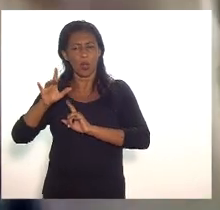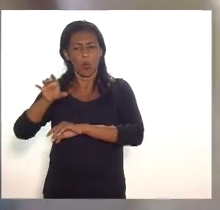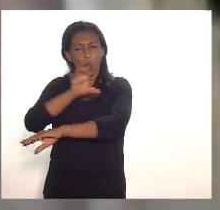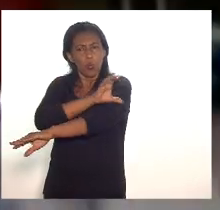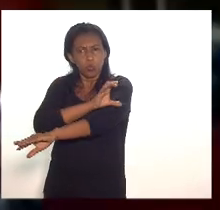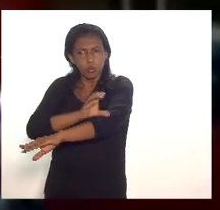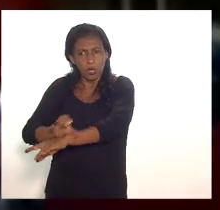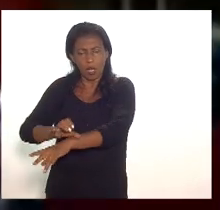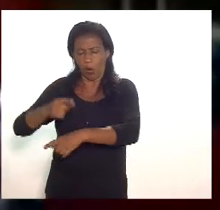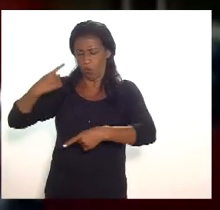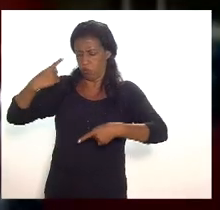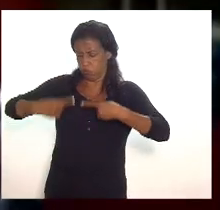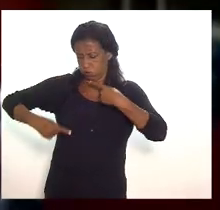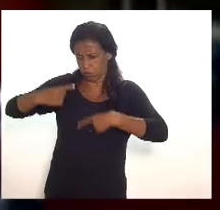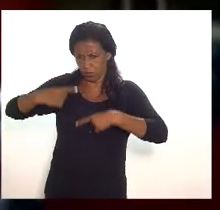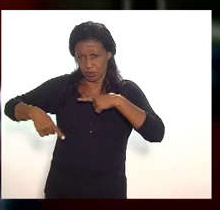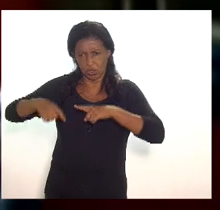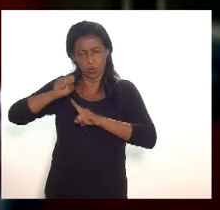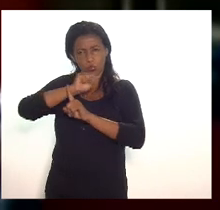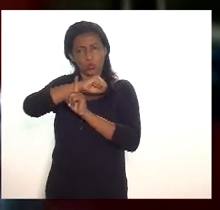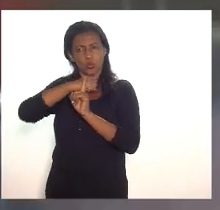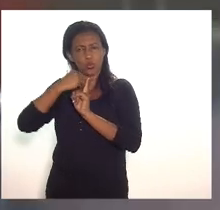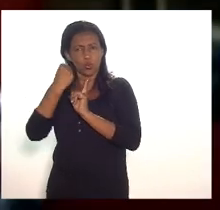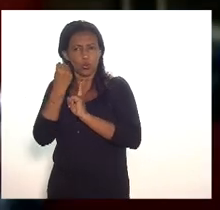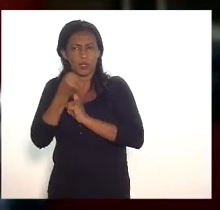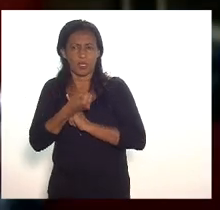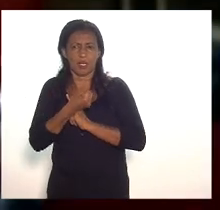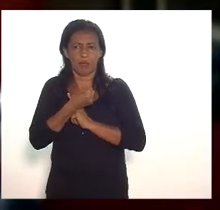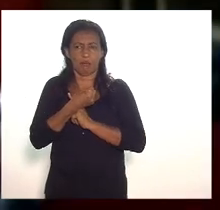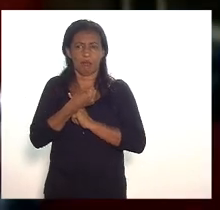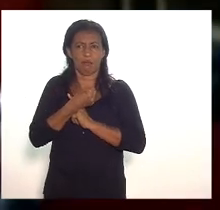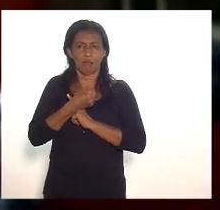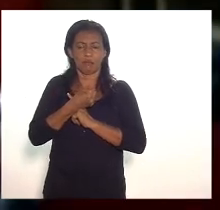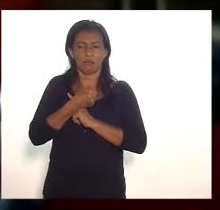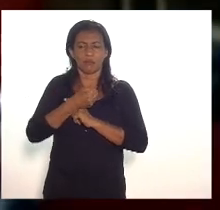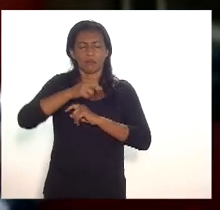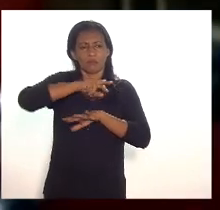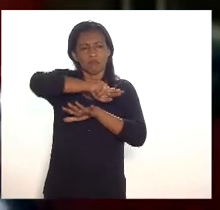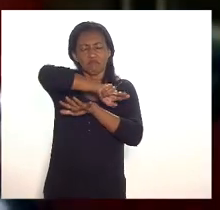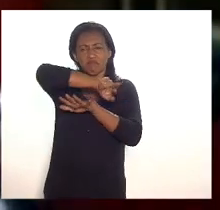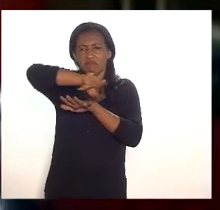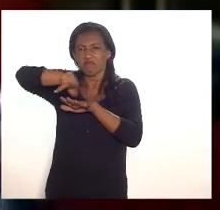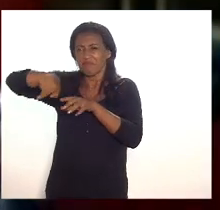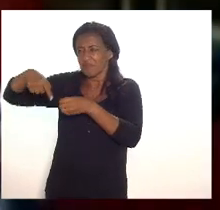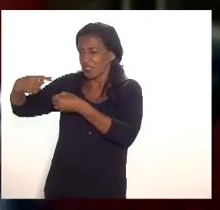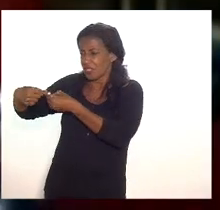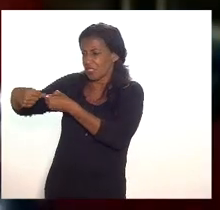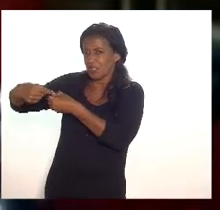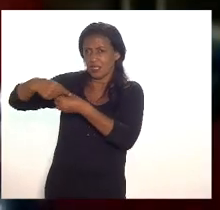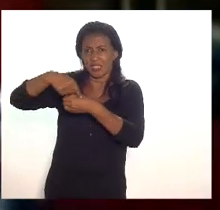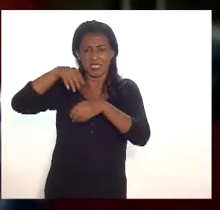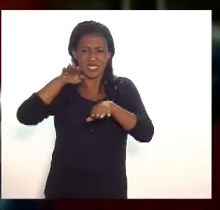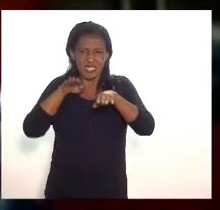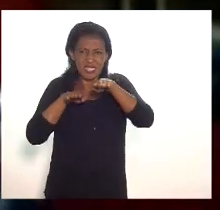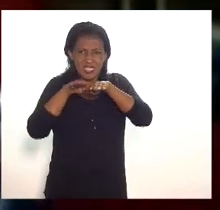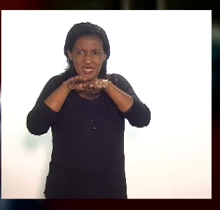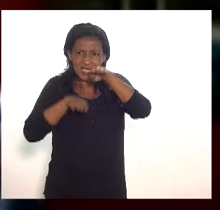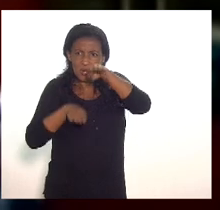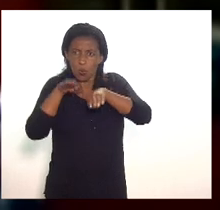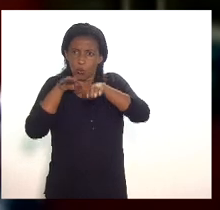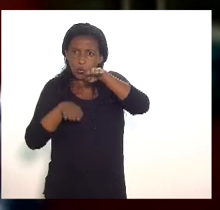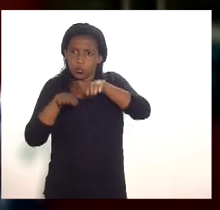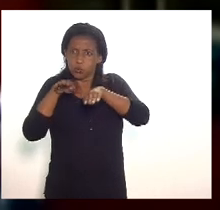cultural, social, entre os municípios. Mas a desigualdade